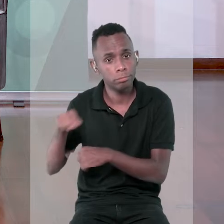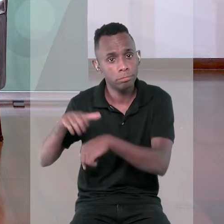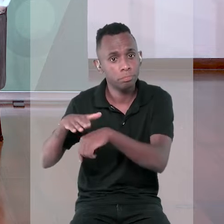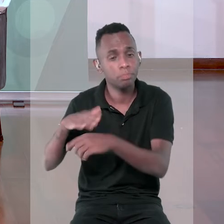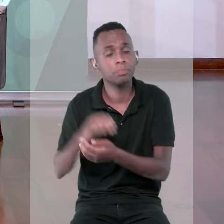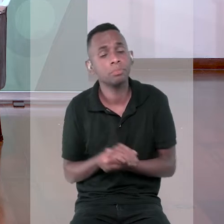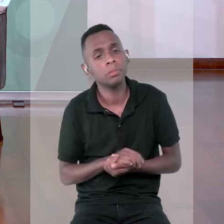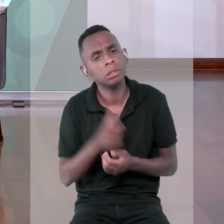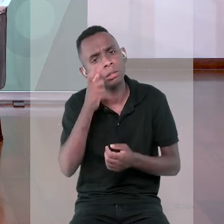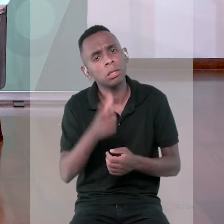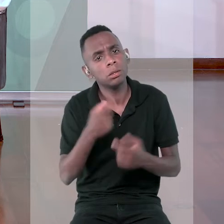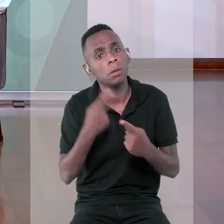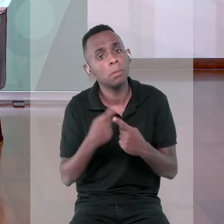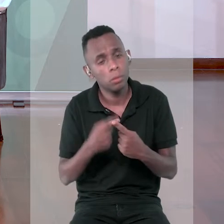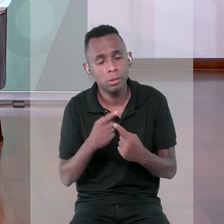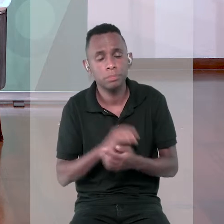porque tem